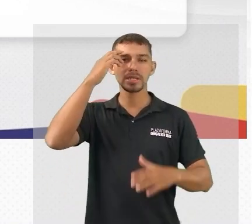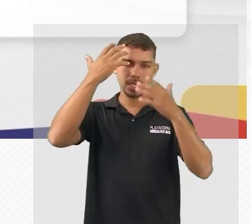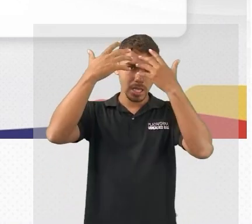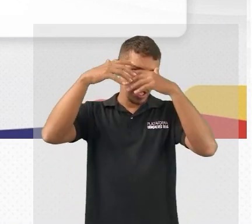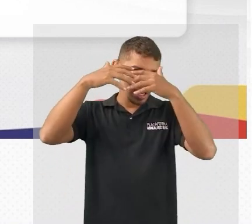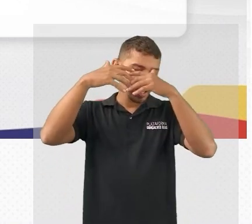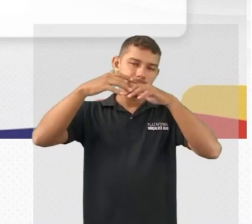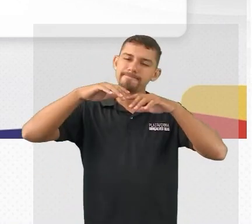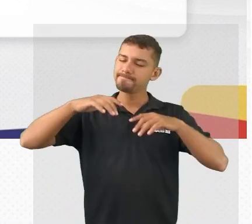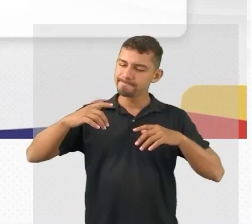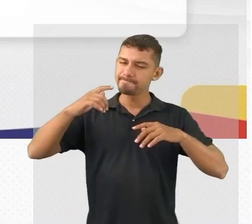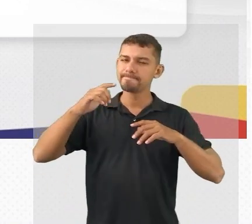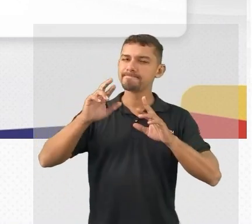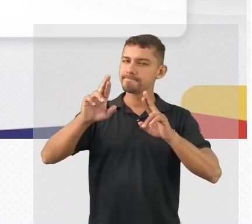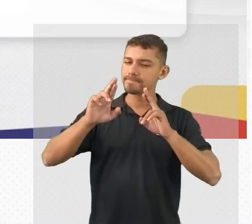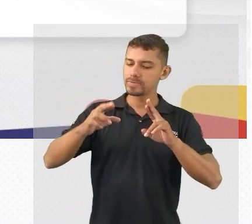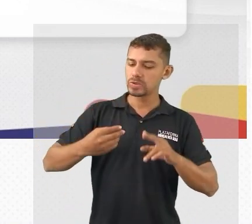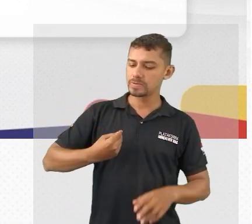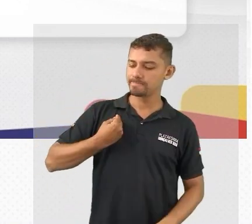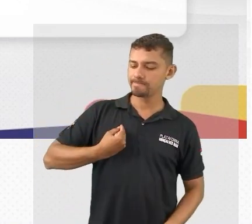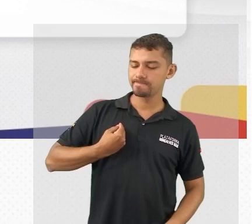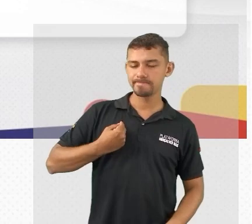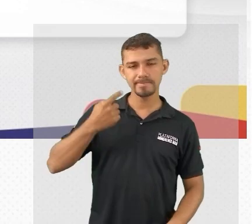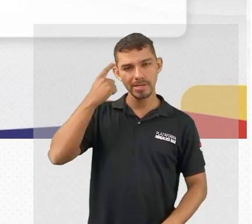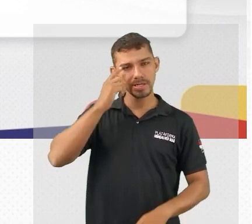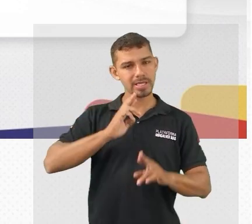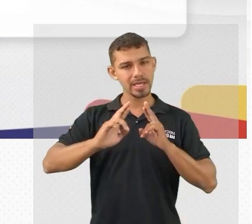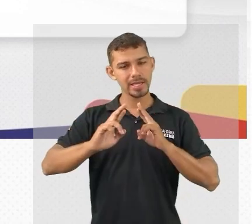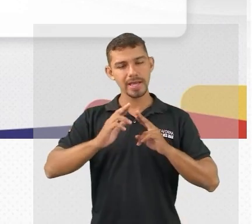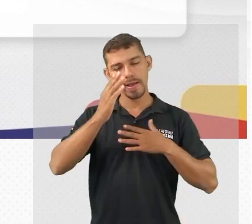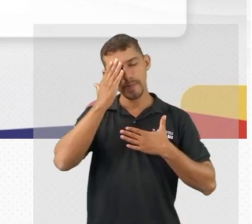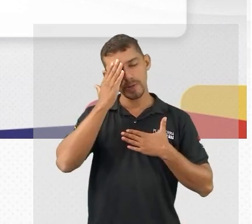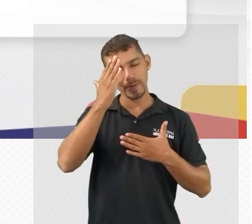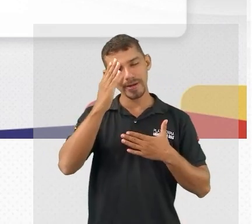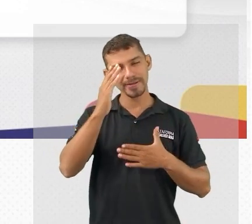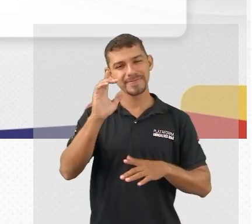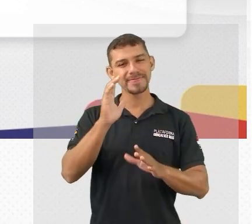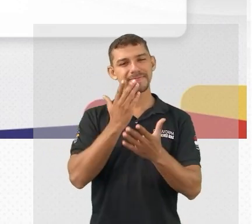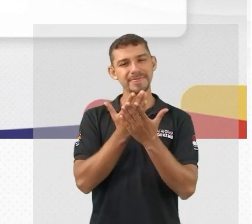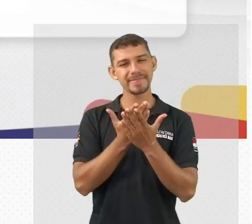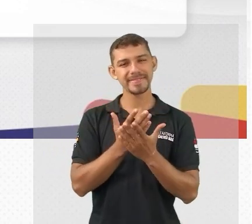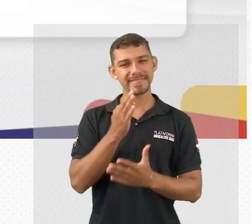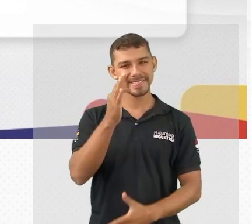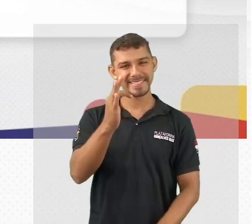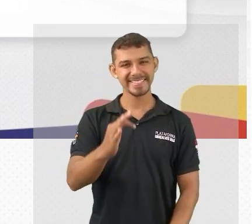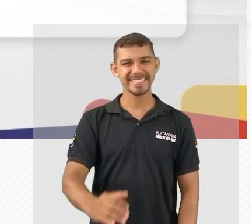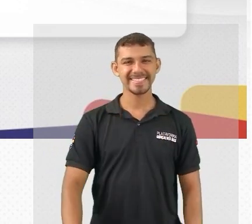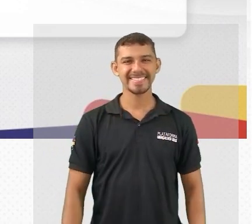E mais perspectivas de como pensar as relações. Muito obrigado, até a próxima aula.